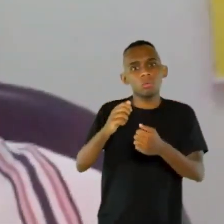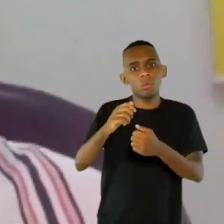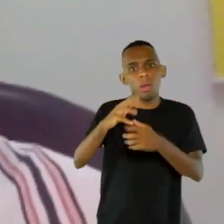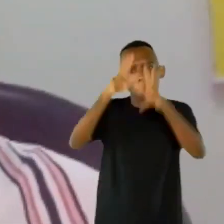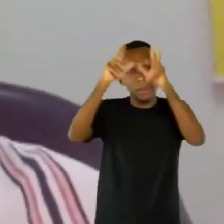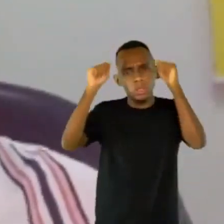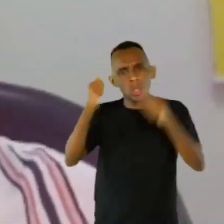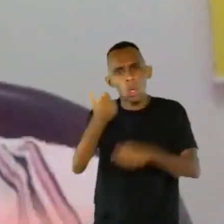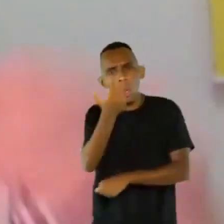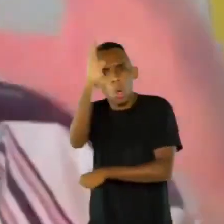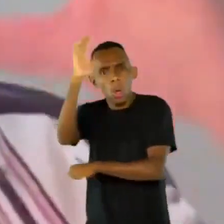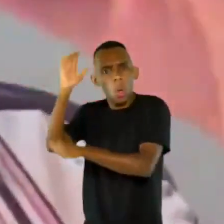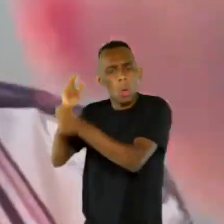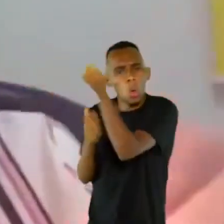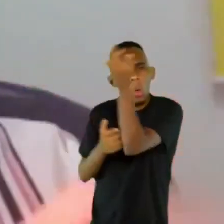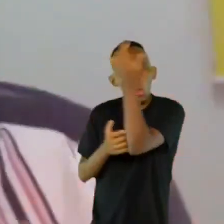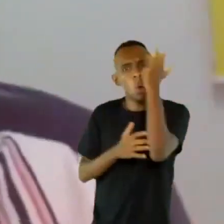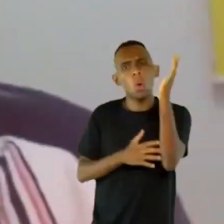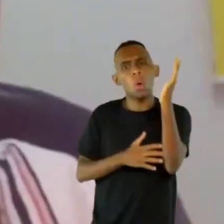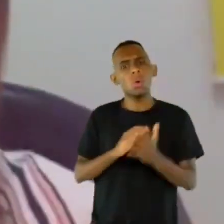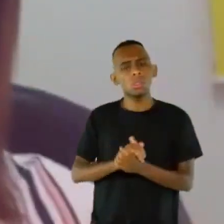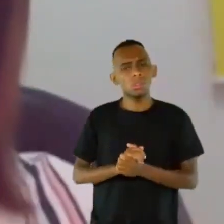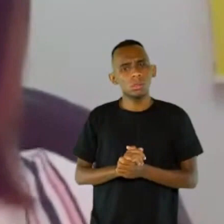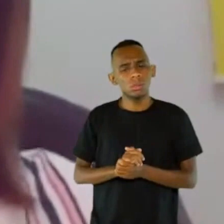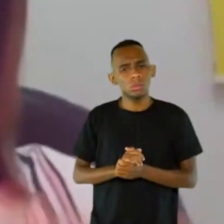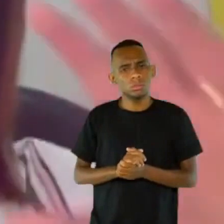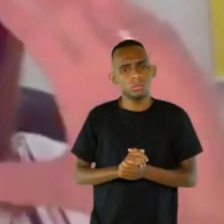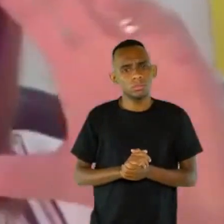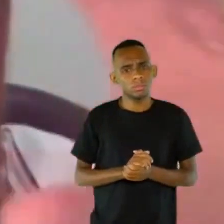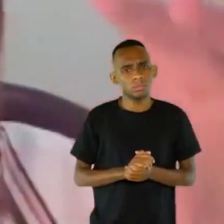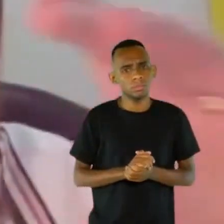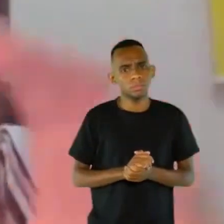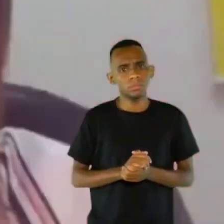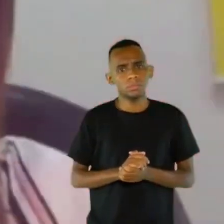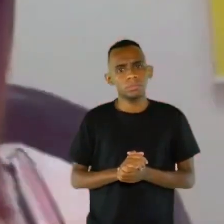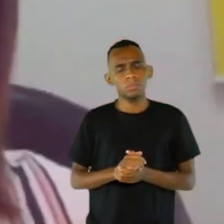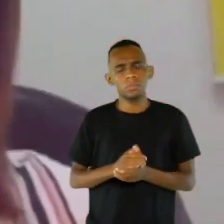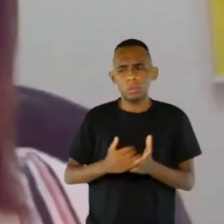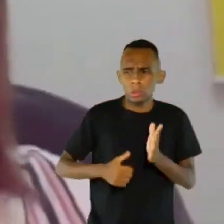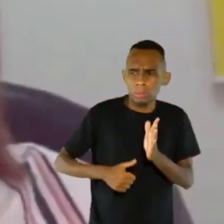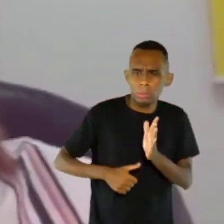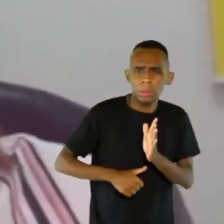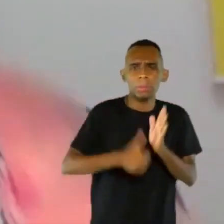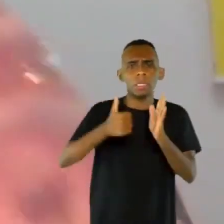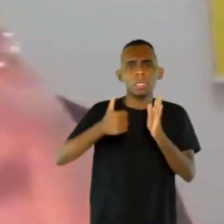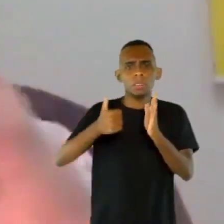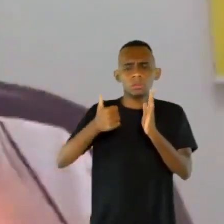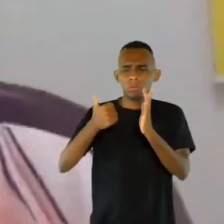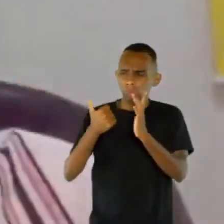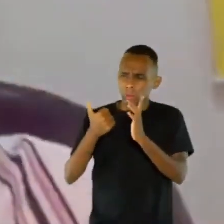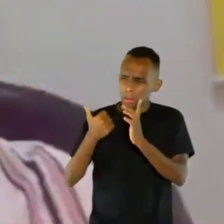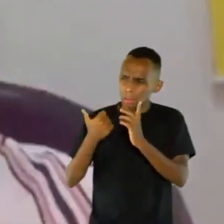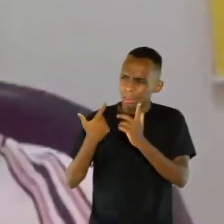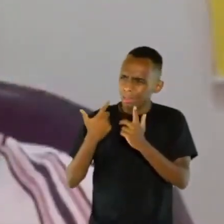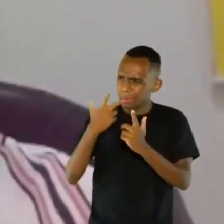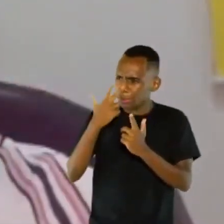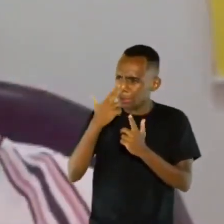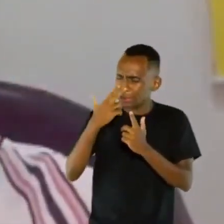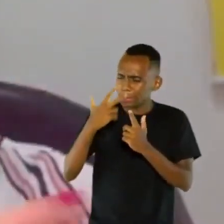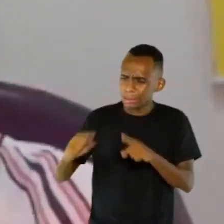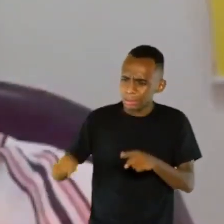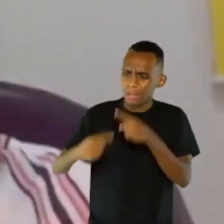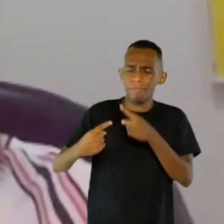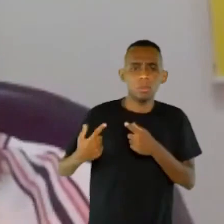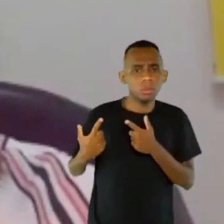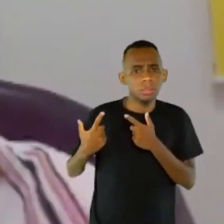relação dos grileiros, desse conflito dos grileiros com